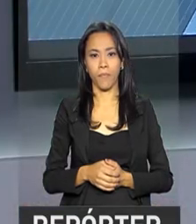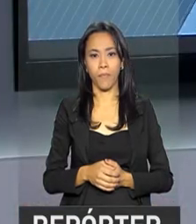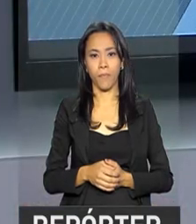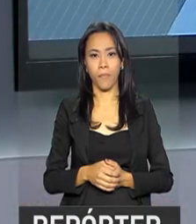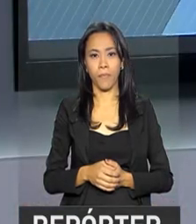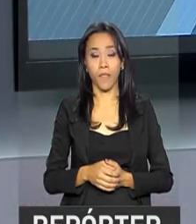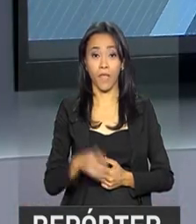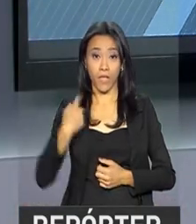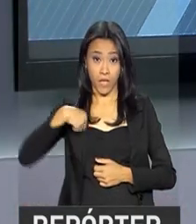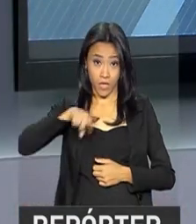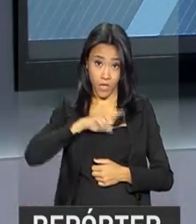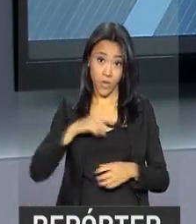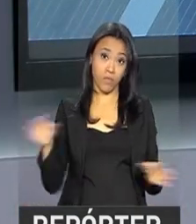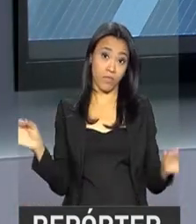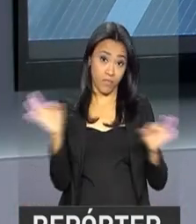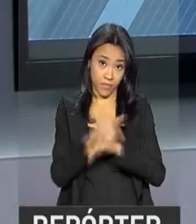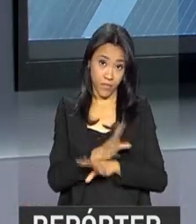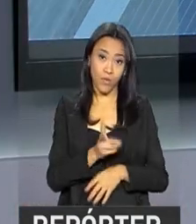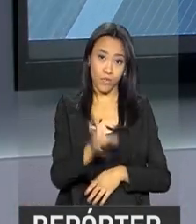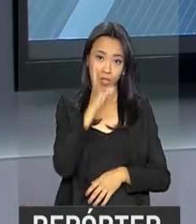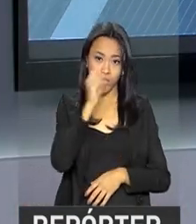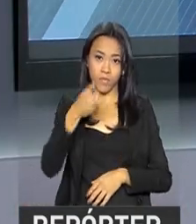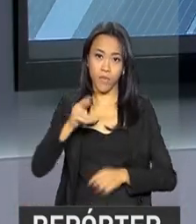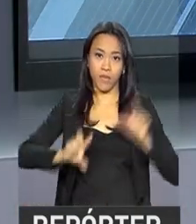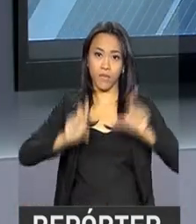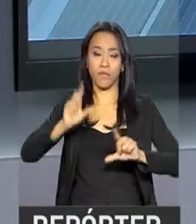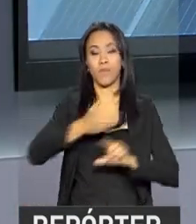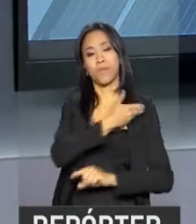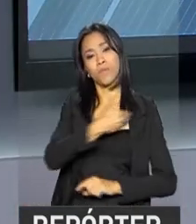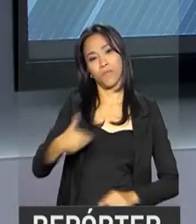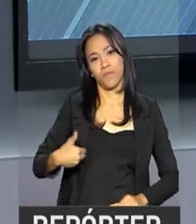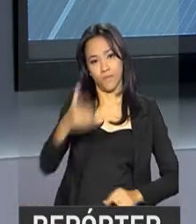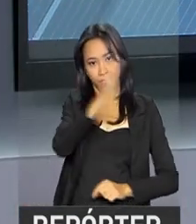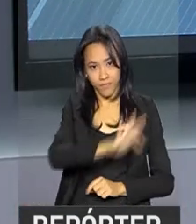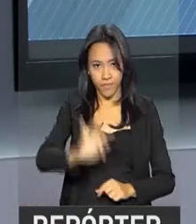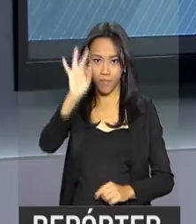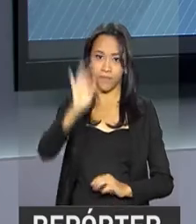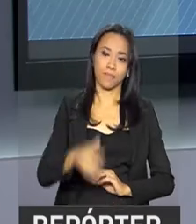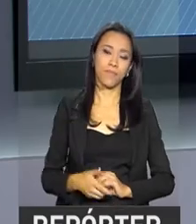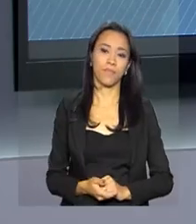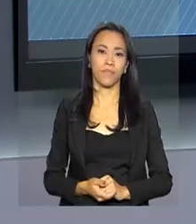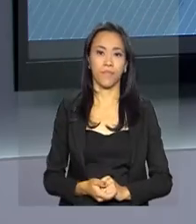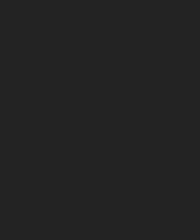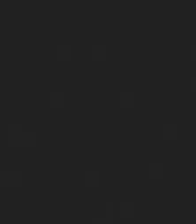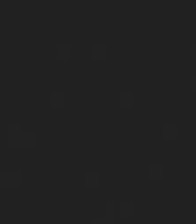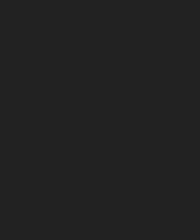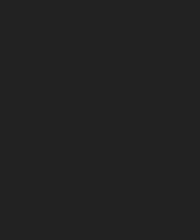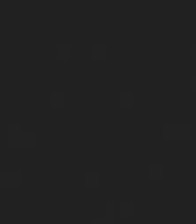E nós ficamos por aqui. Continue na NBR, a TV do Governo Federal.